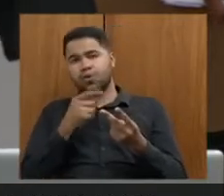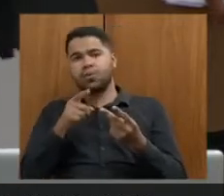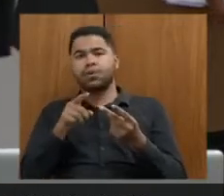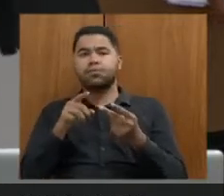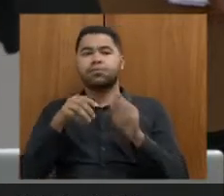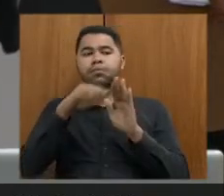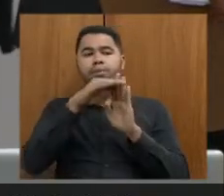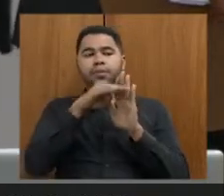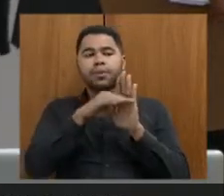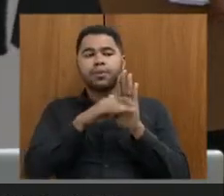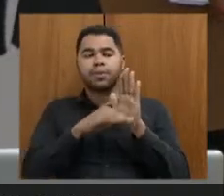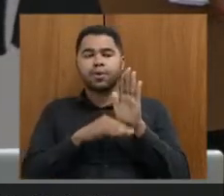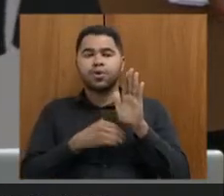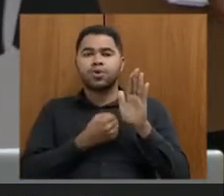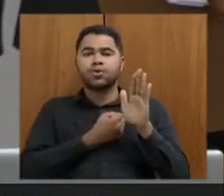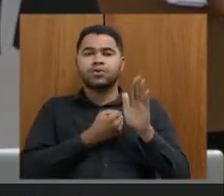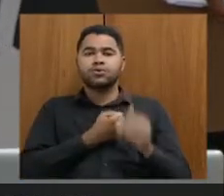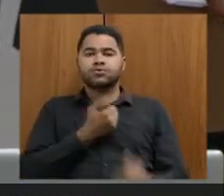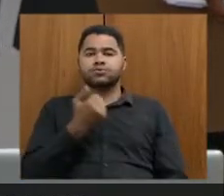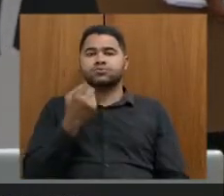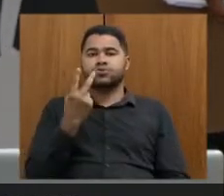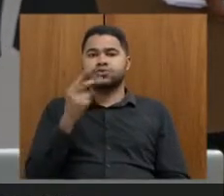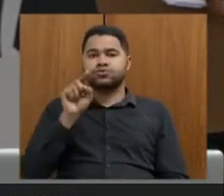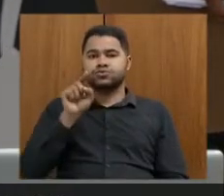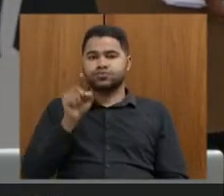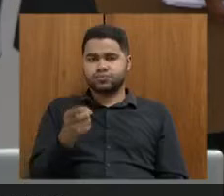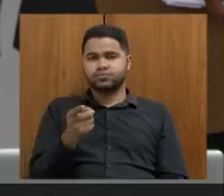deliberação da mesa número dois